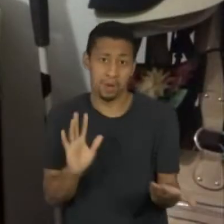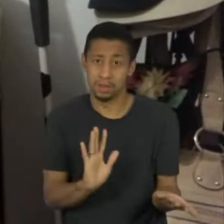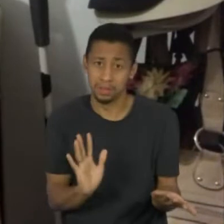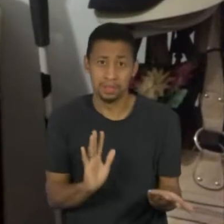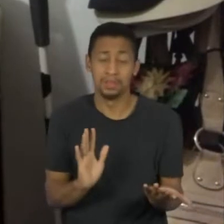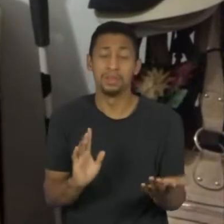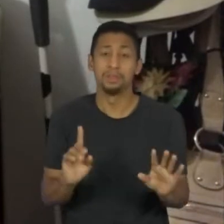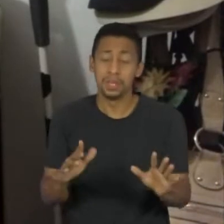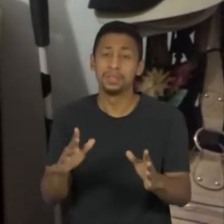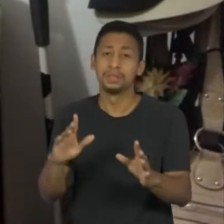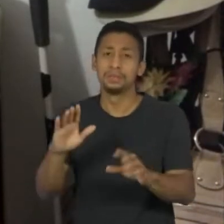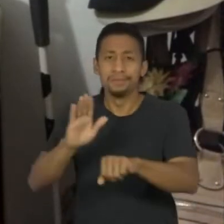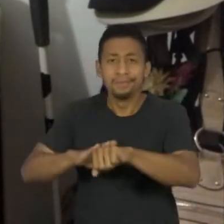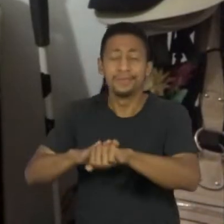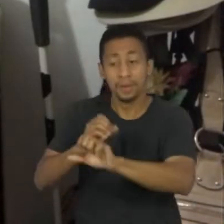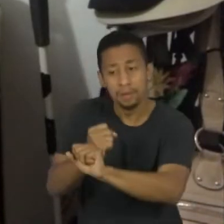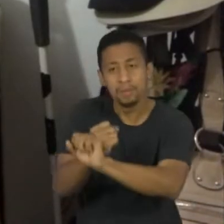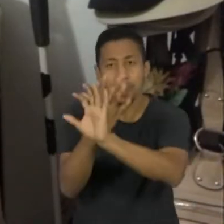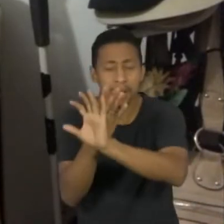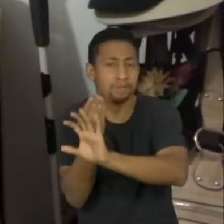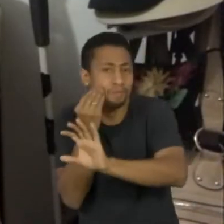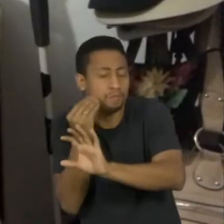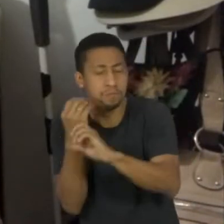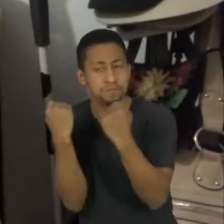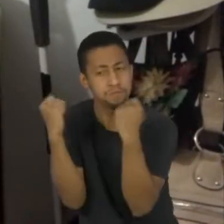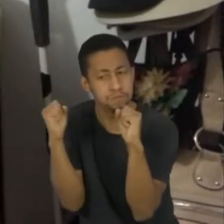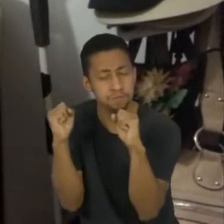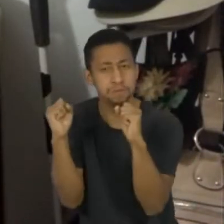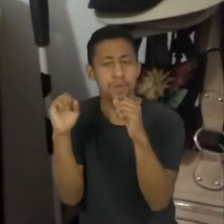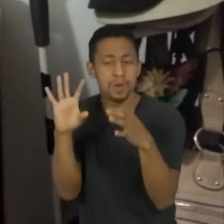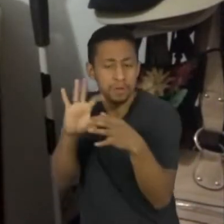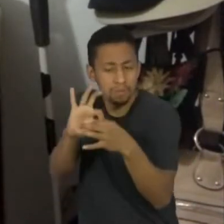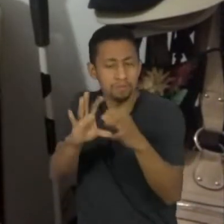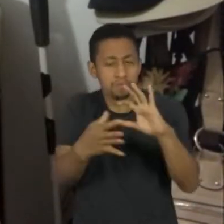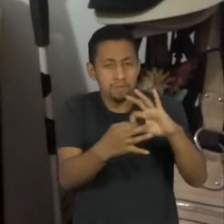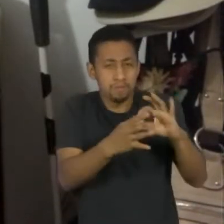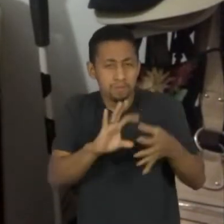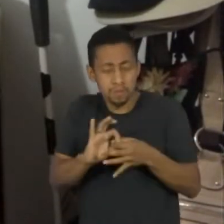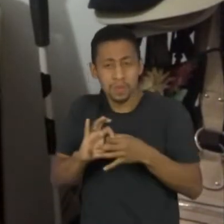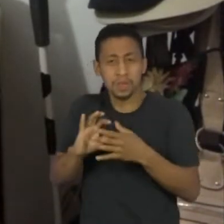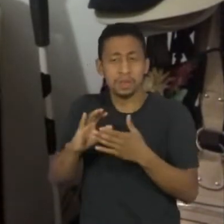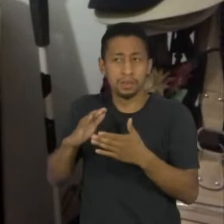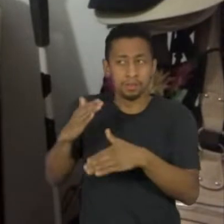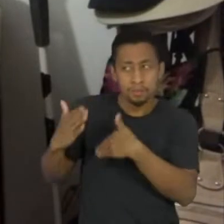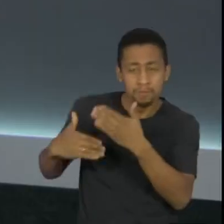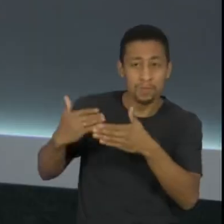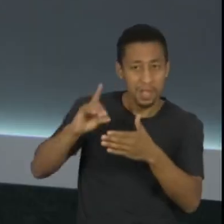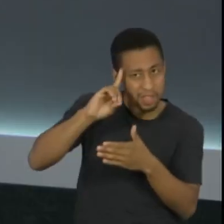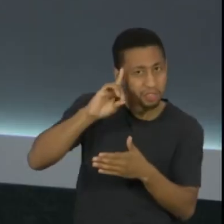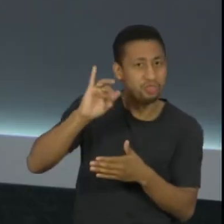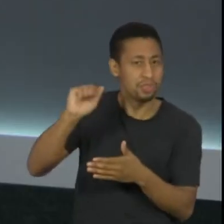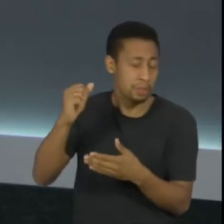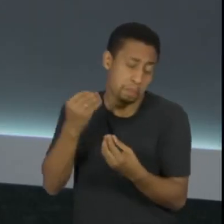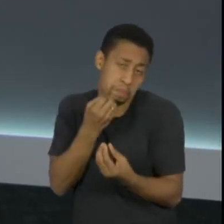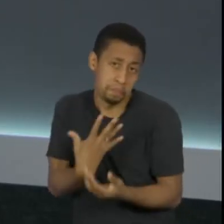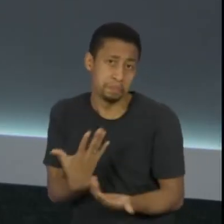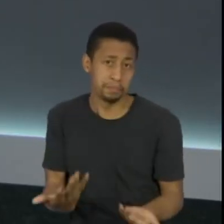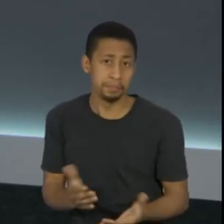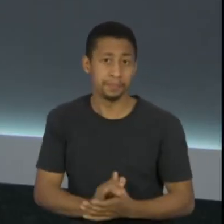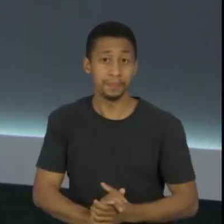está comprometido aí para uma série de pessoas, né? Ter essa rotina que é fundamental para o dia a dia. Como é que isso